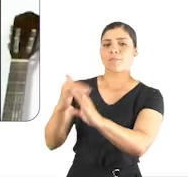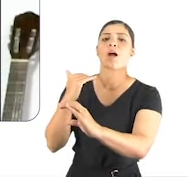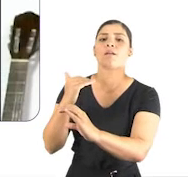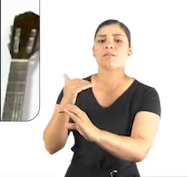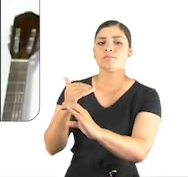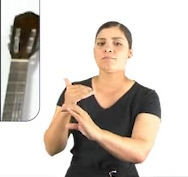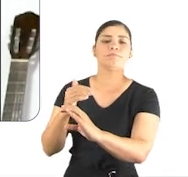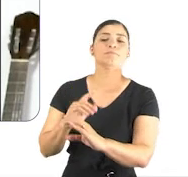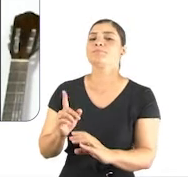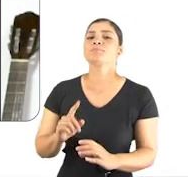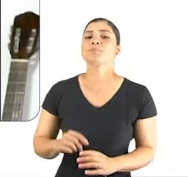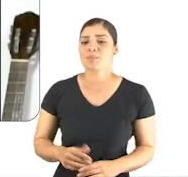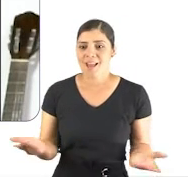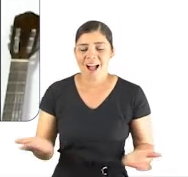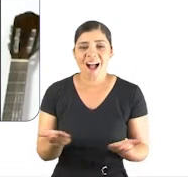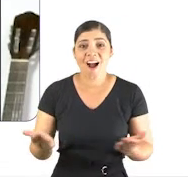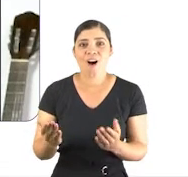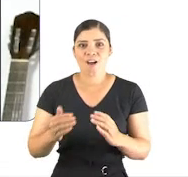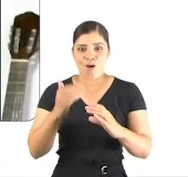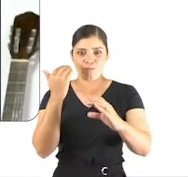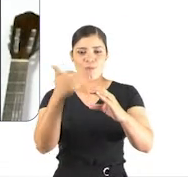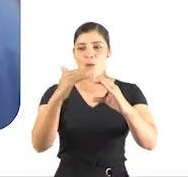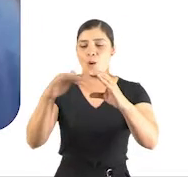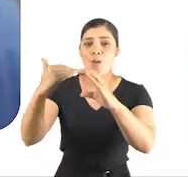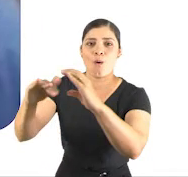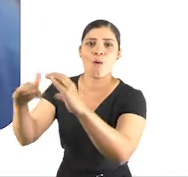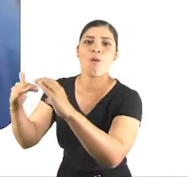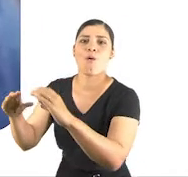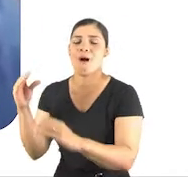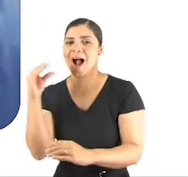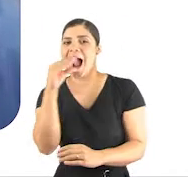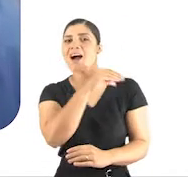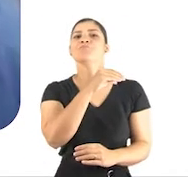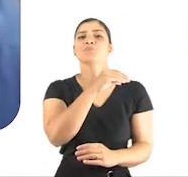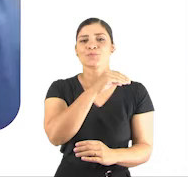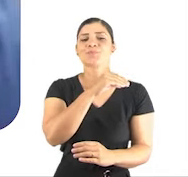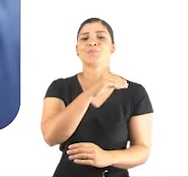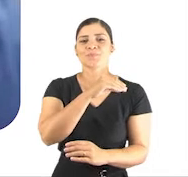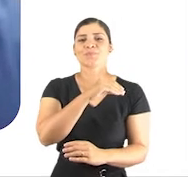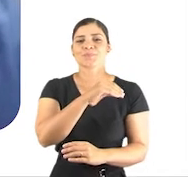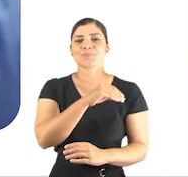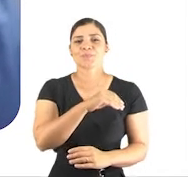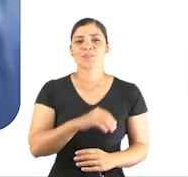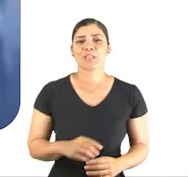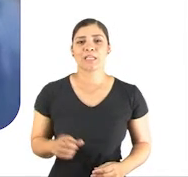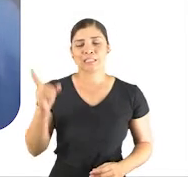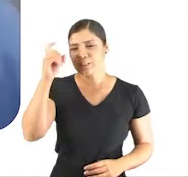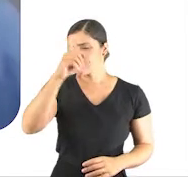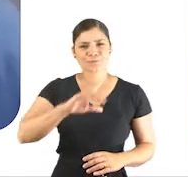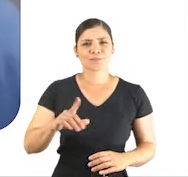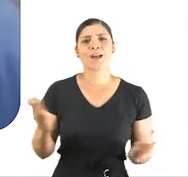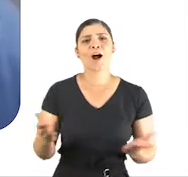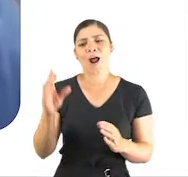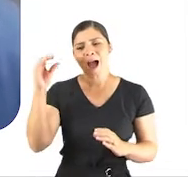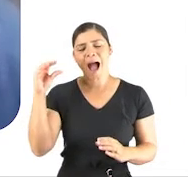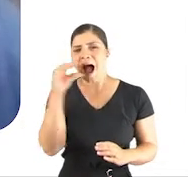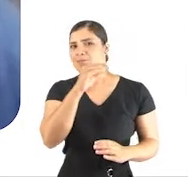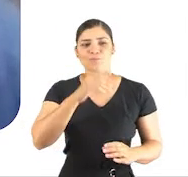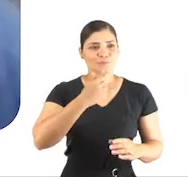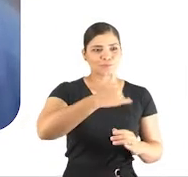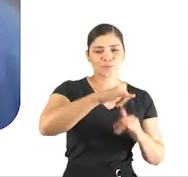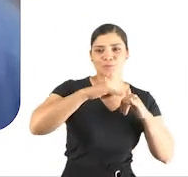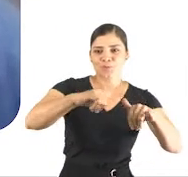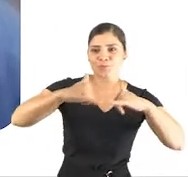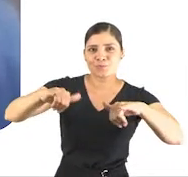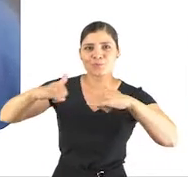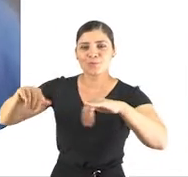pedidos pendentes para o fornecedor. Então, hoje a ferramenta automaticamente, toda semana, envia a base